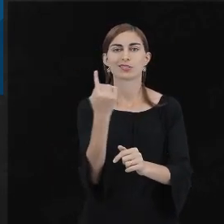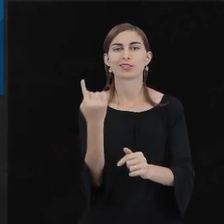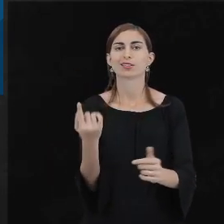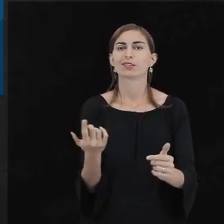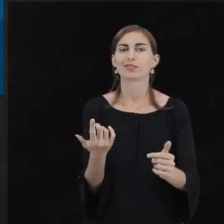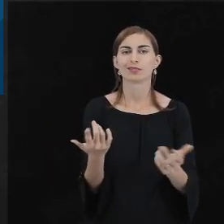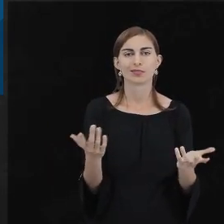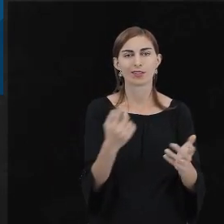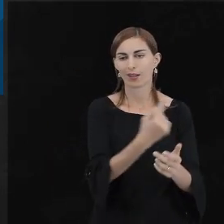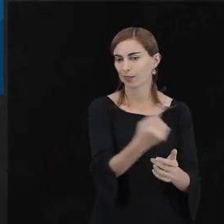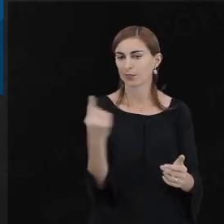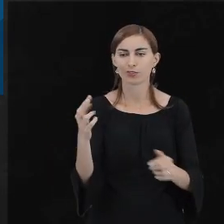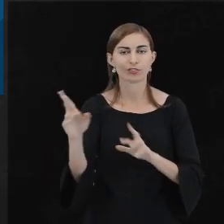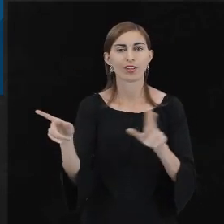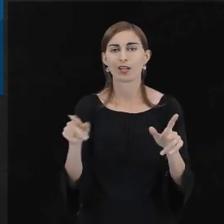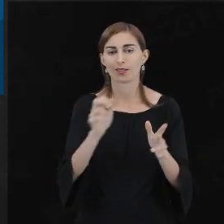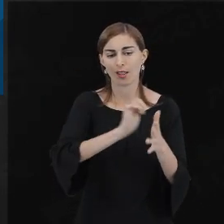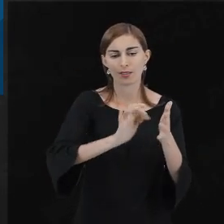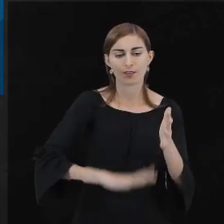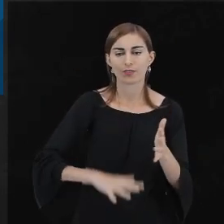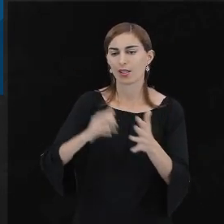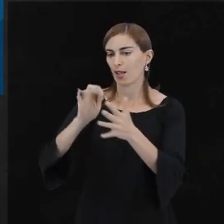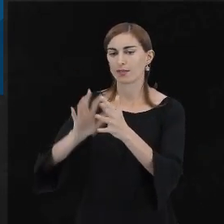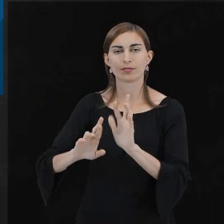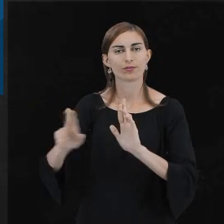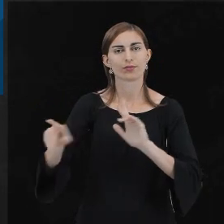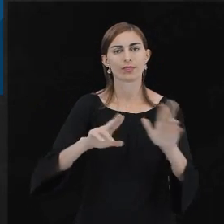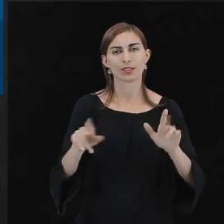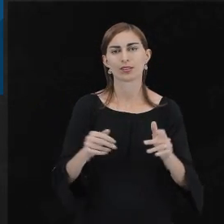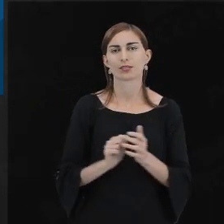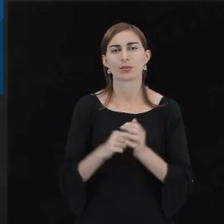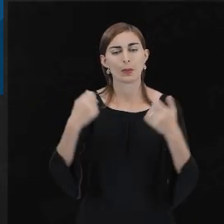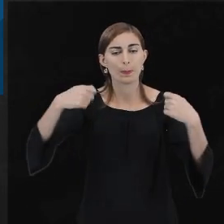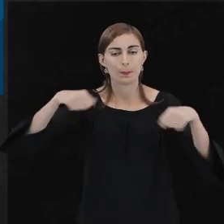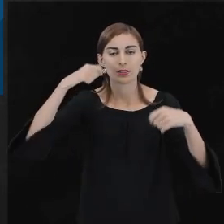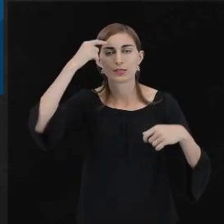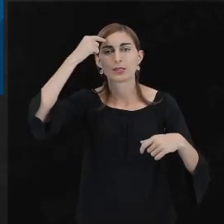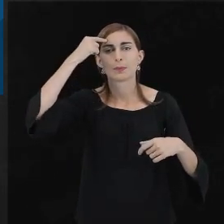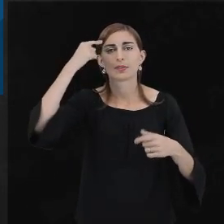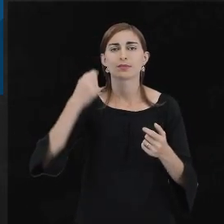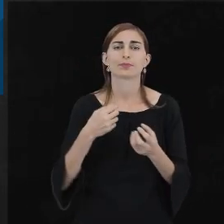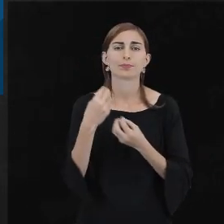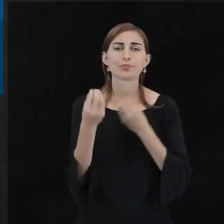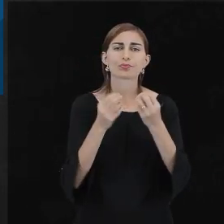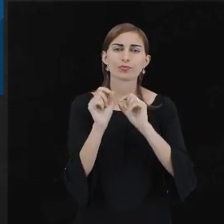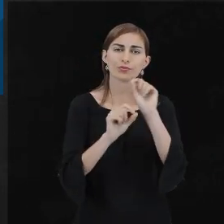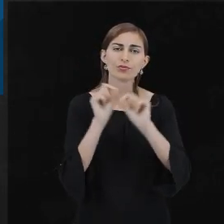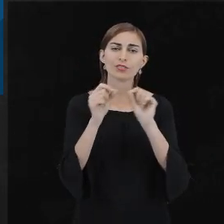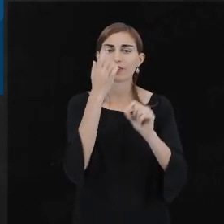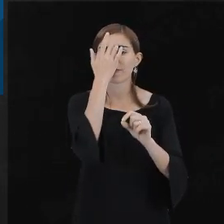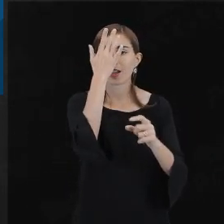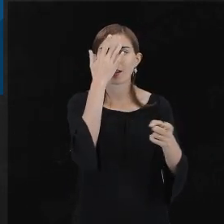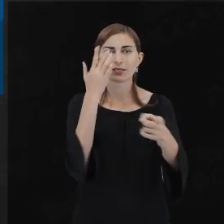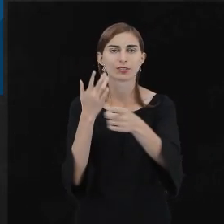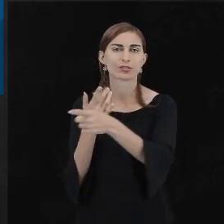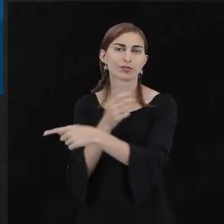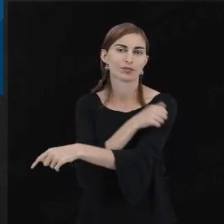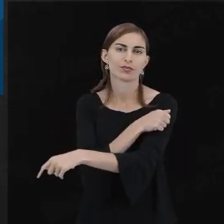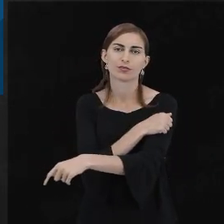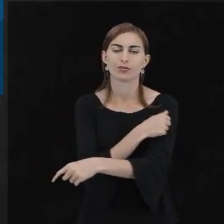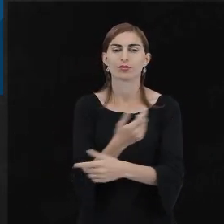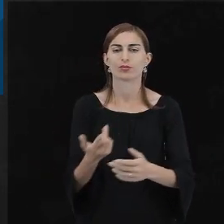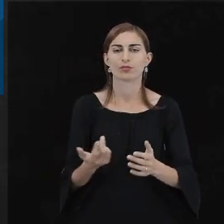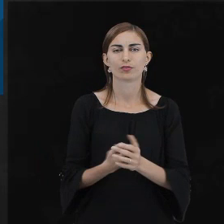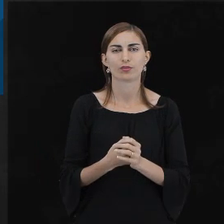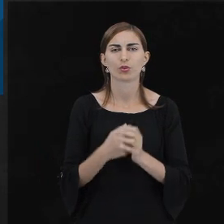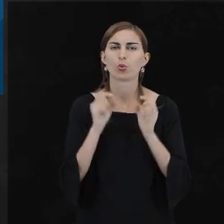Alguns trabalham melhor em dupla, outros trabalham em grupo, né? As tarefas são diferentes e a gente precisa pensar o